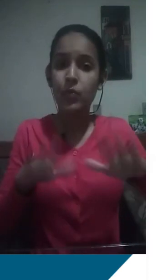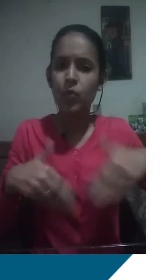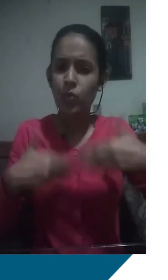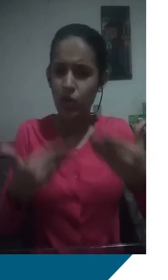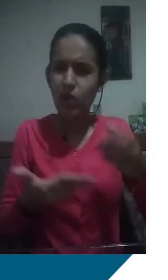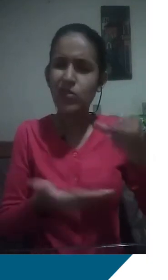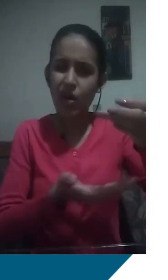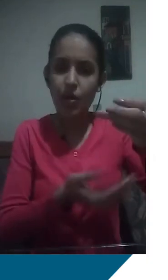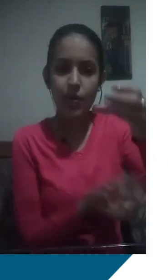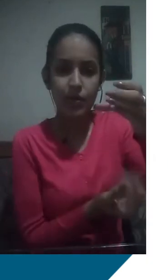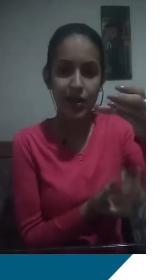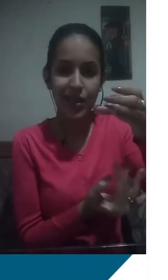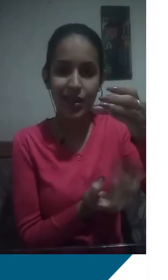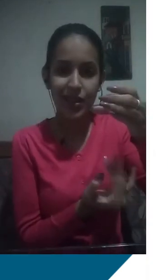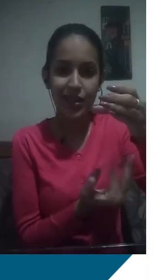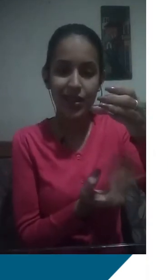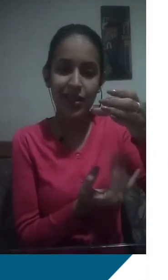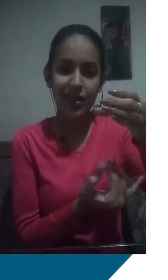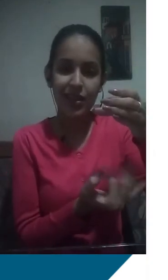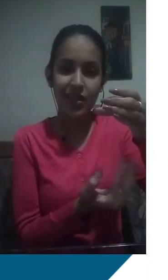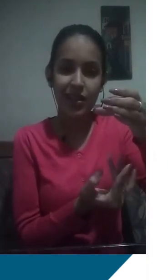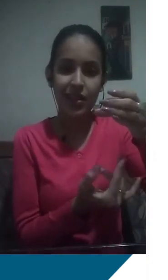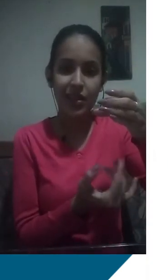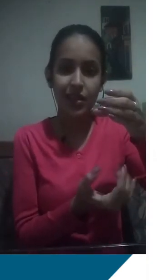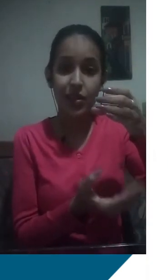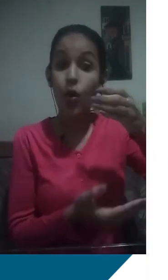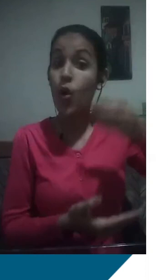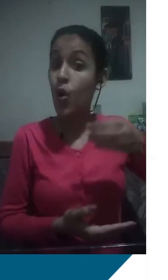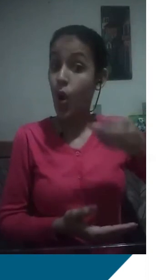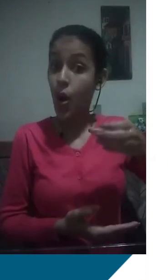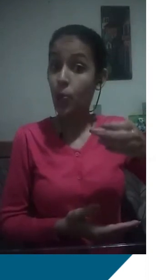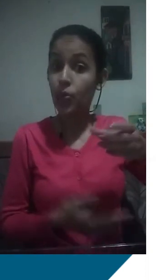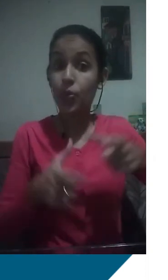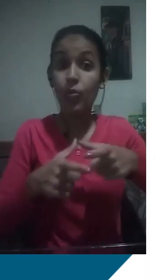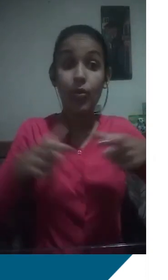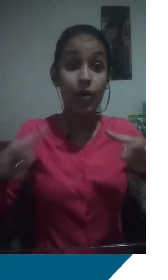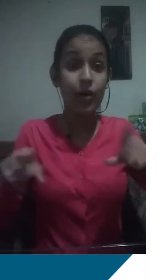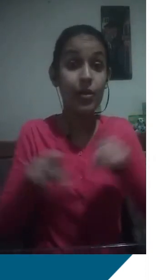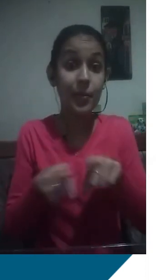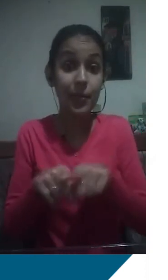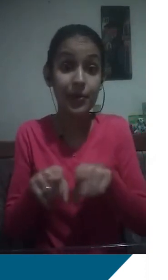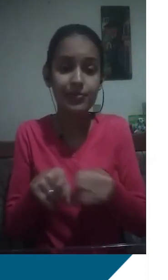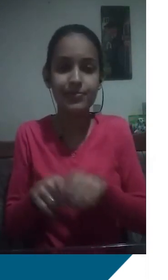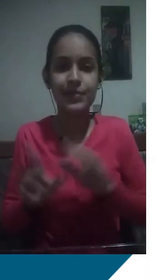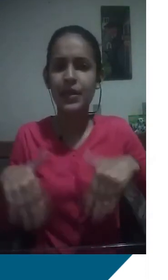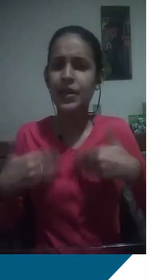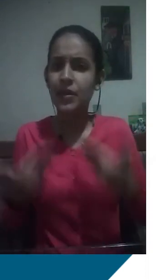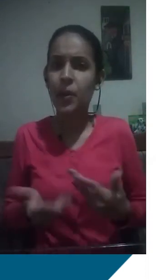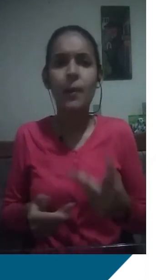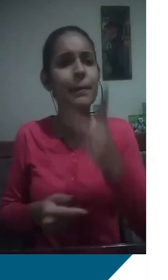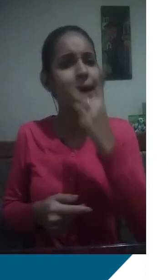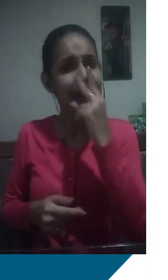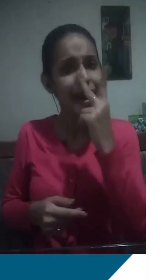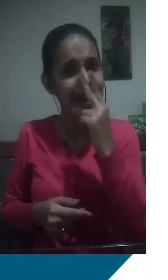aqui, que a gente juntou, ele é uma variação de volume aparente. É o que parece que dilatou, mas na verdade não foi